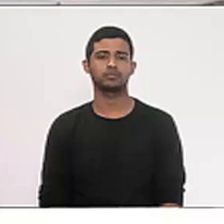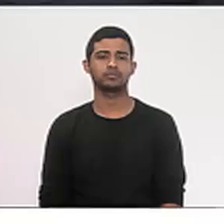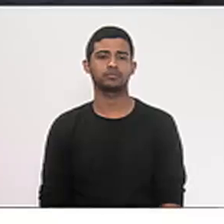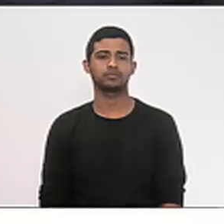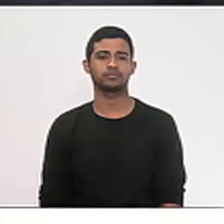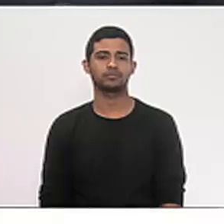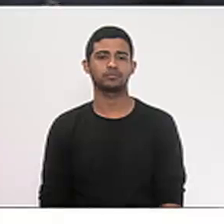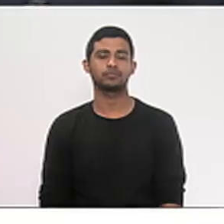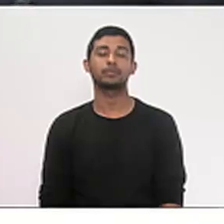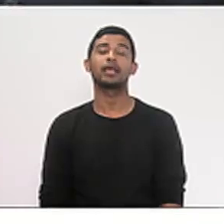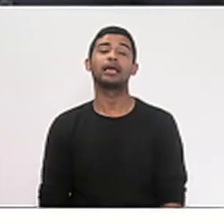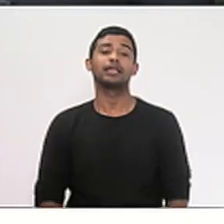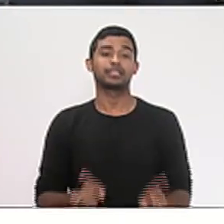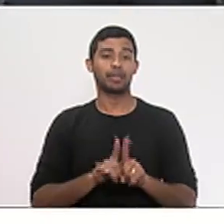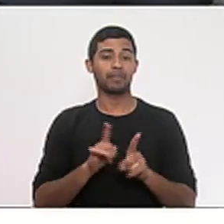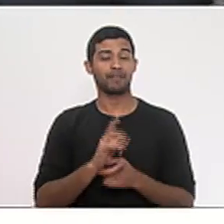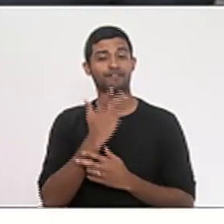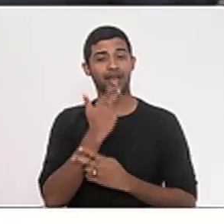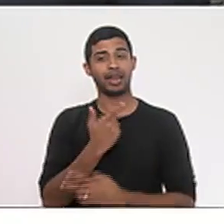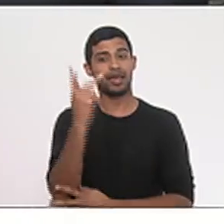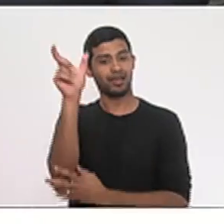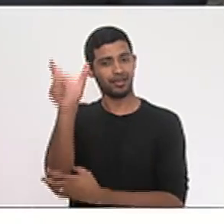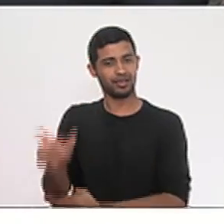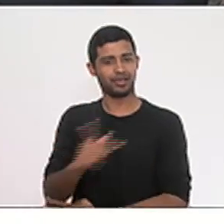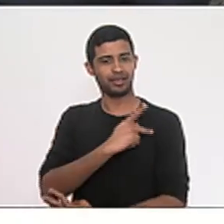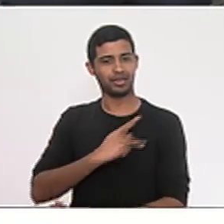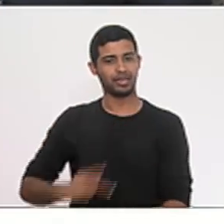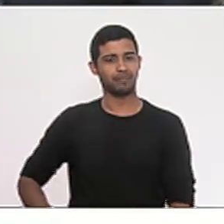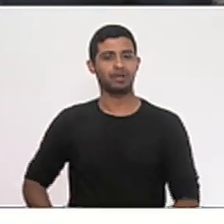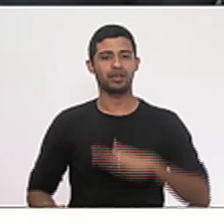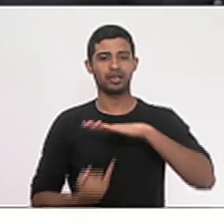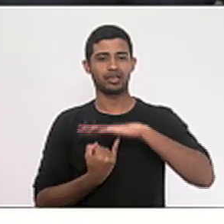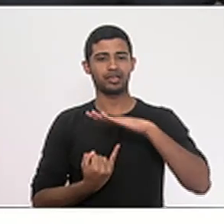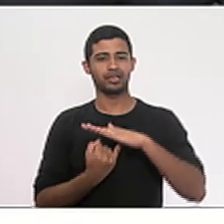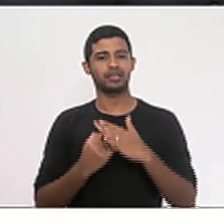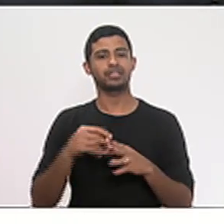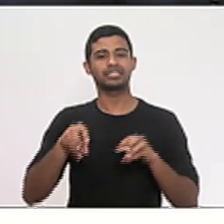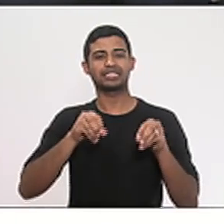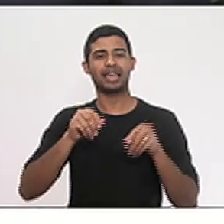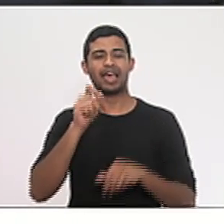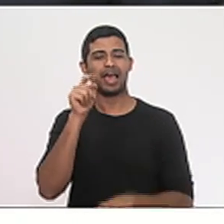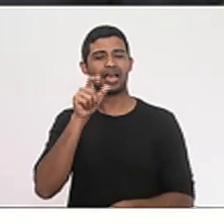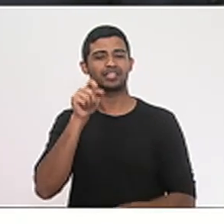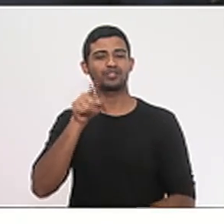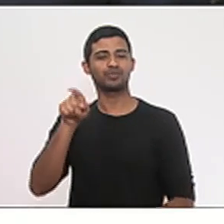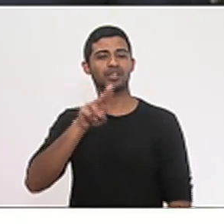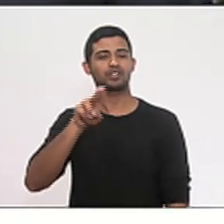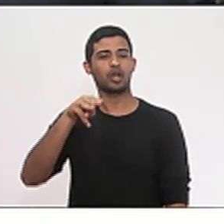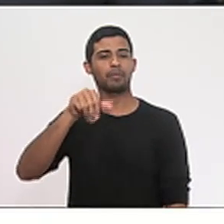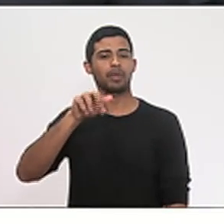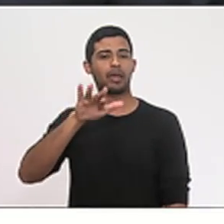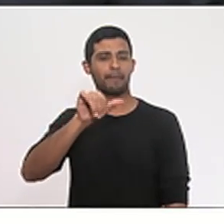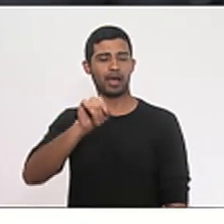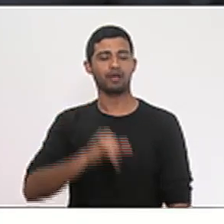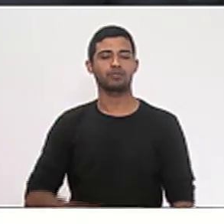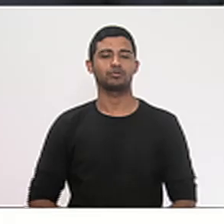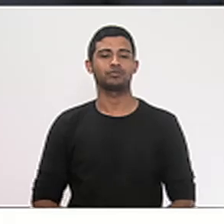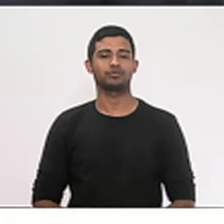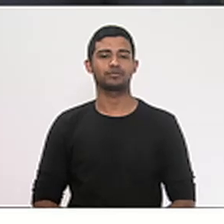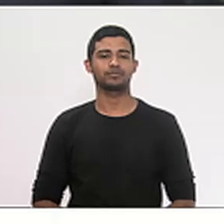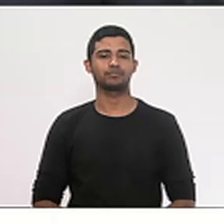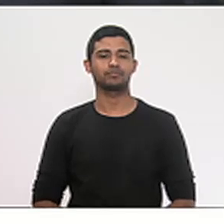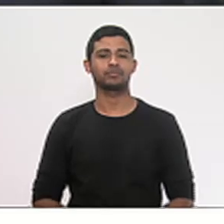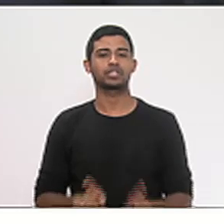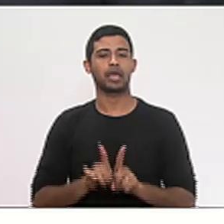Gostaria de registrar a presença do presidente do Instituto Terra Azul, Dr. Marcos Santana Lacerda,